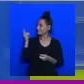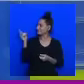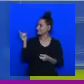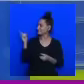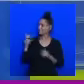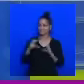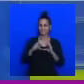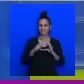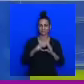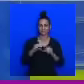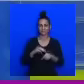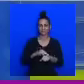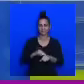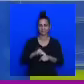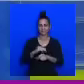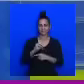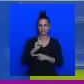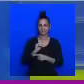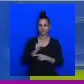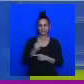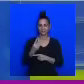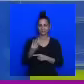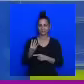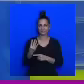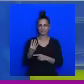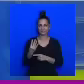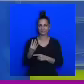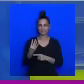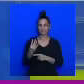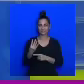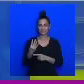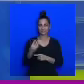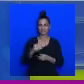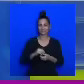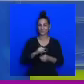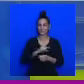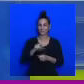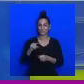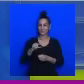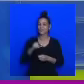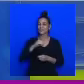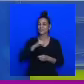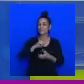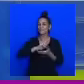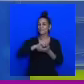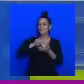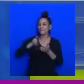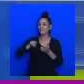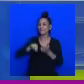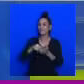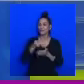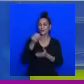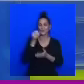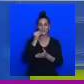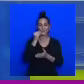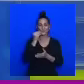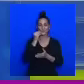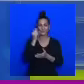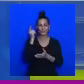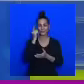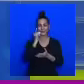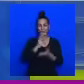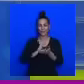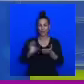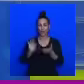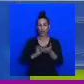Bola marrom 04. Marrom 04. Você tem muitas chances de ganhar. Loto